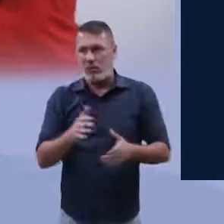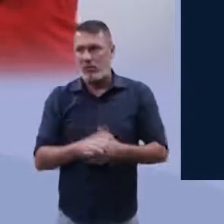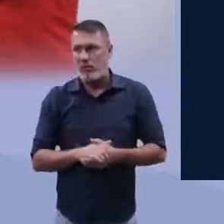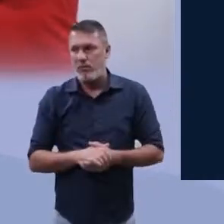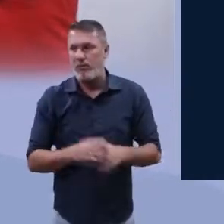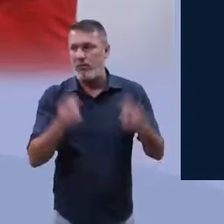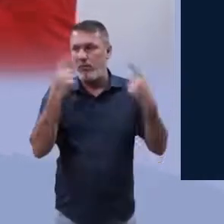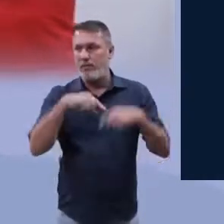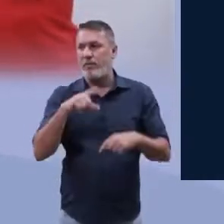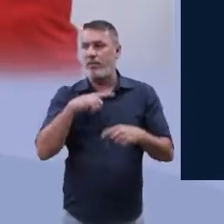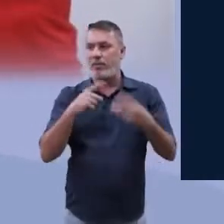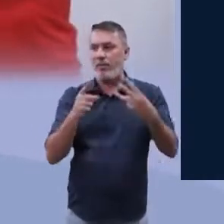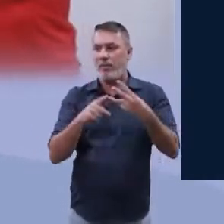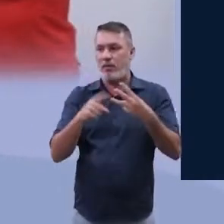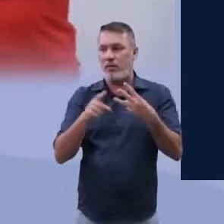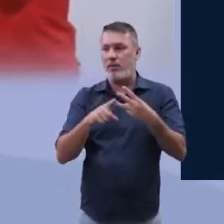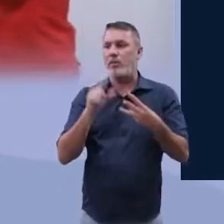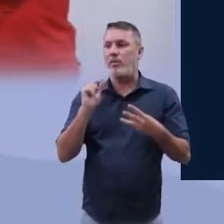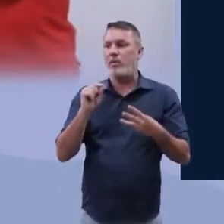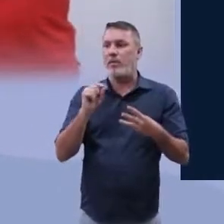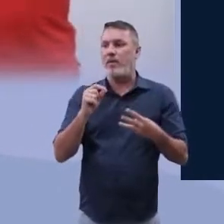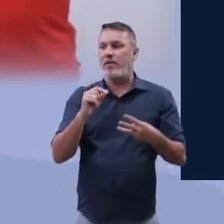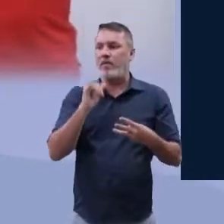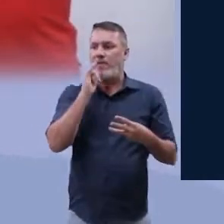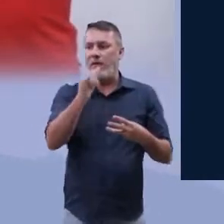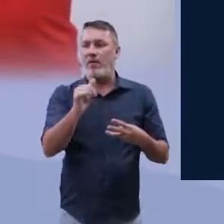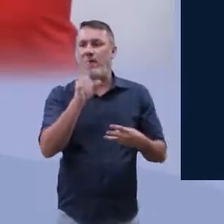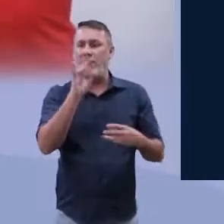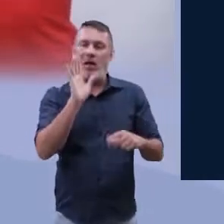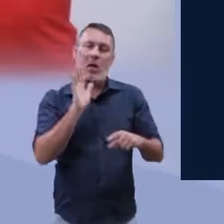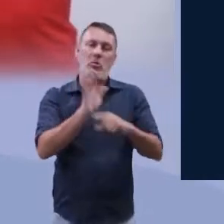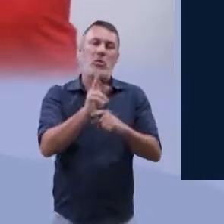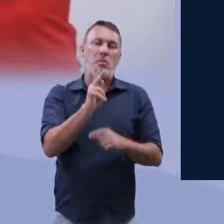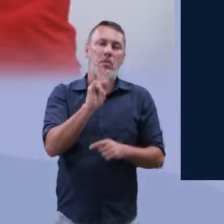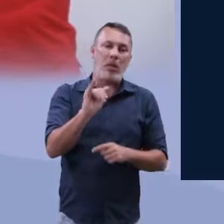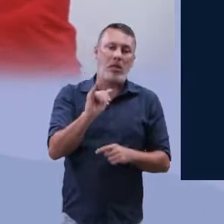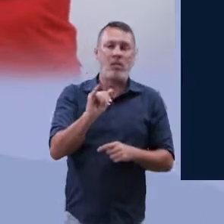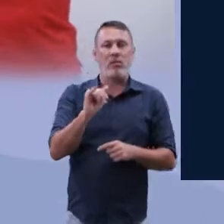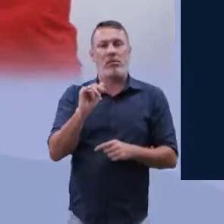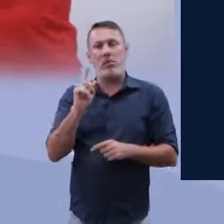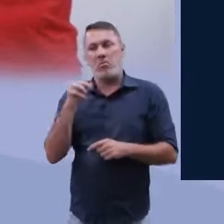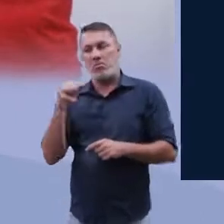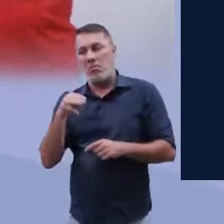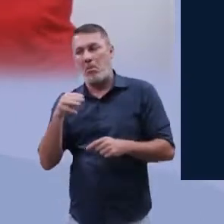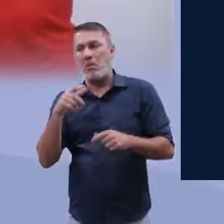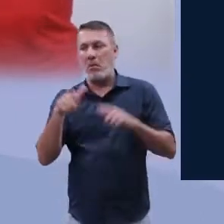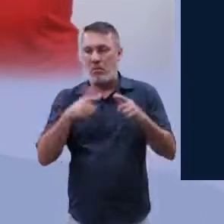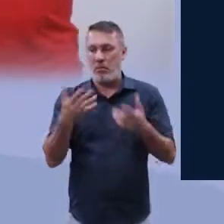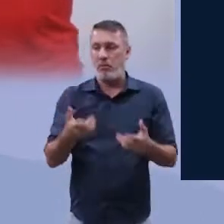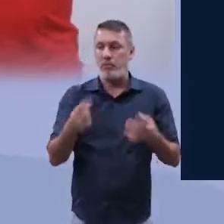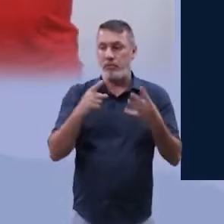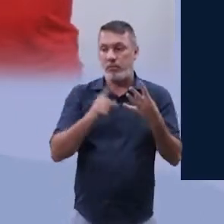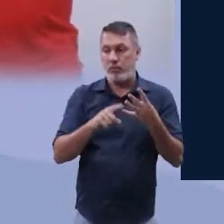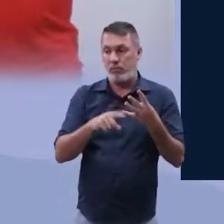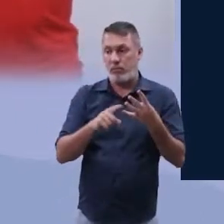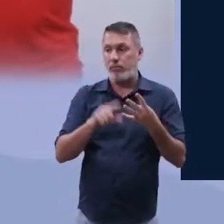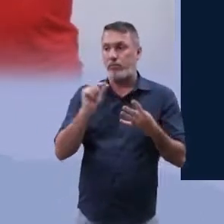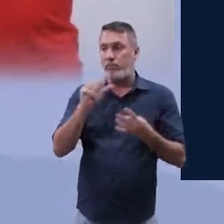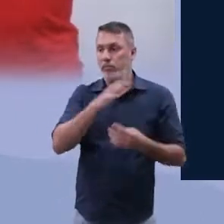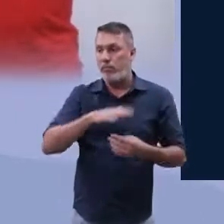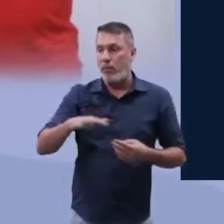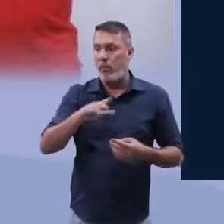month. He's going to help his father at work. Então, ele vai ajudar o pai dele, né, no trabalho. We're going to visit